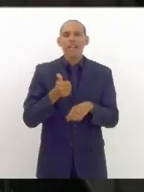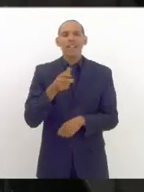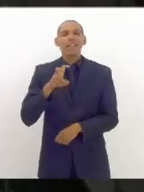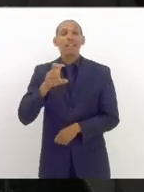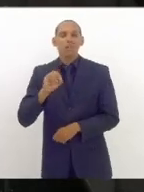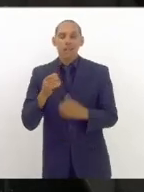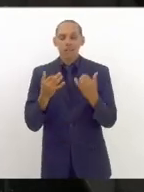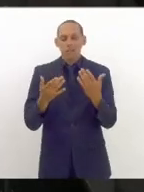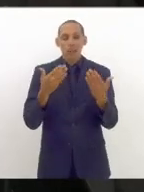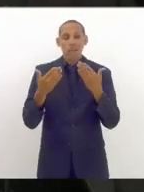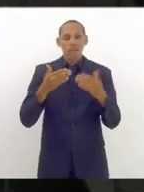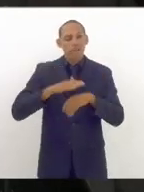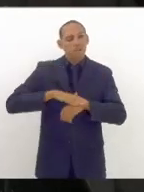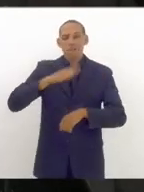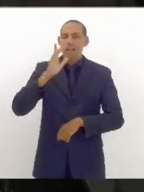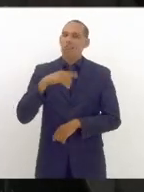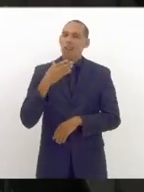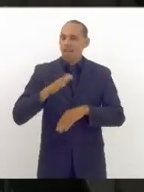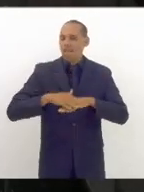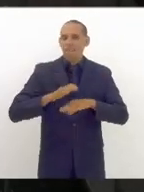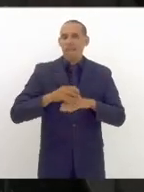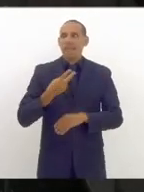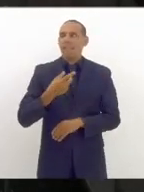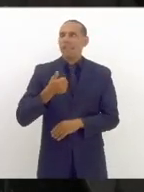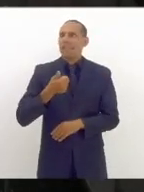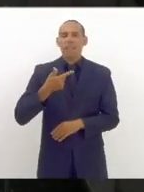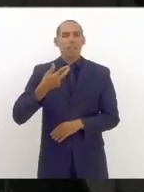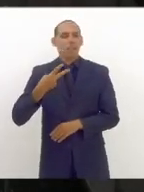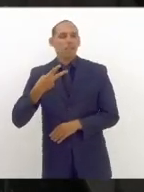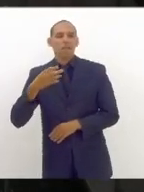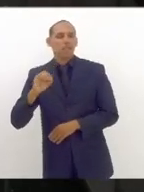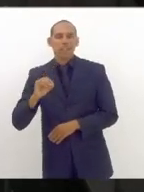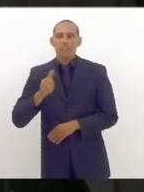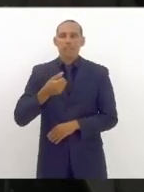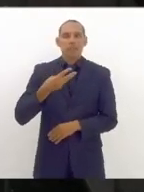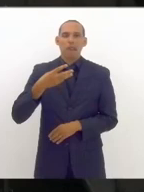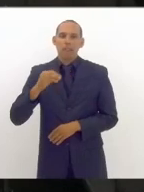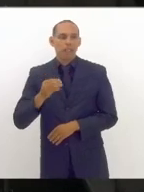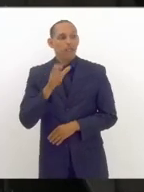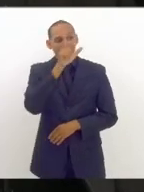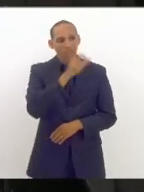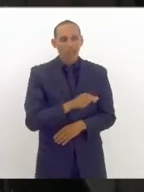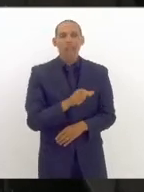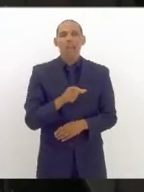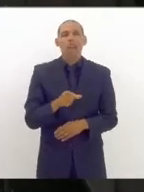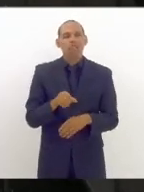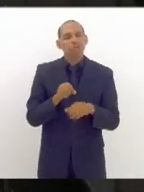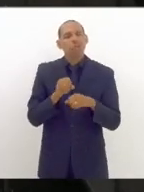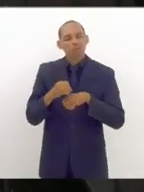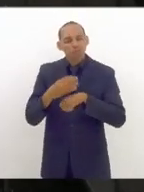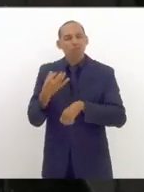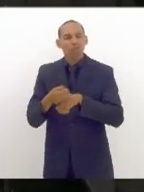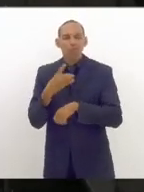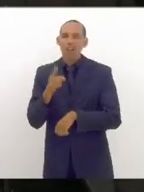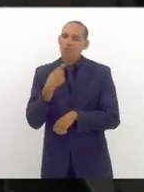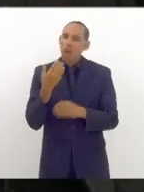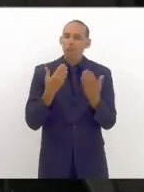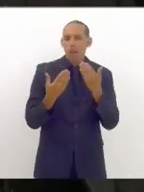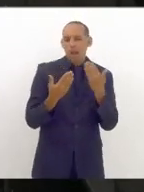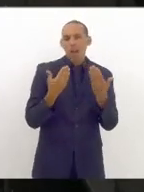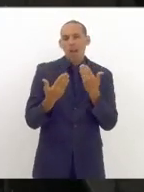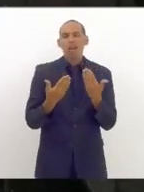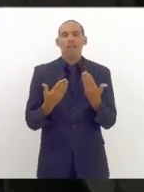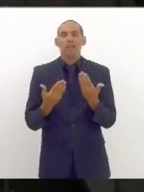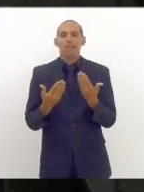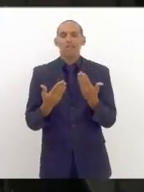audiências públicas, talvez 120 ou 130 sugeridas pelo CAP e a gente conversando. Muito nos afligiu,